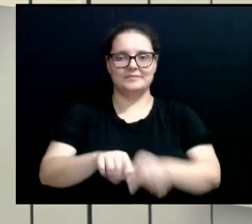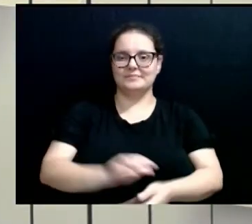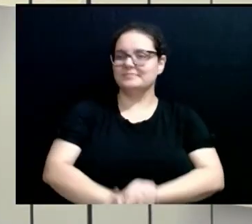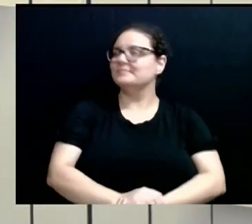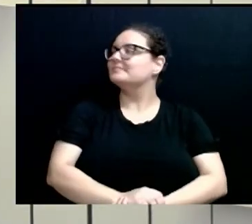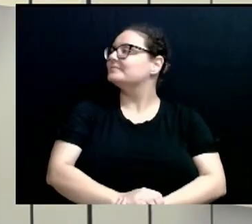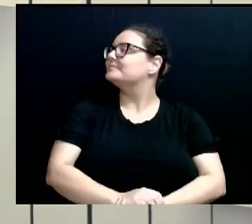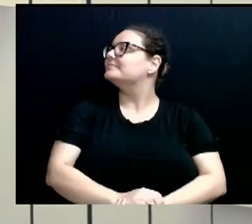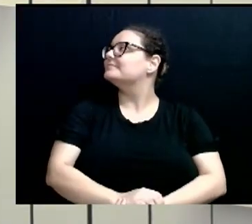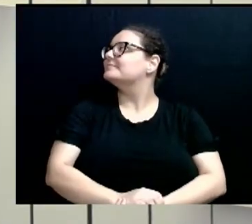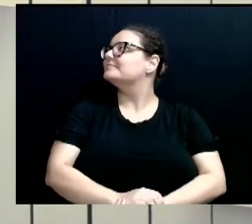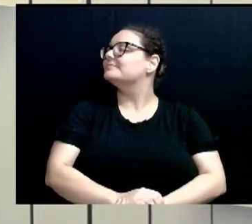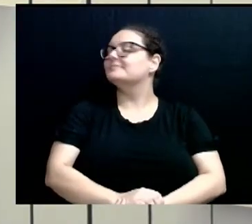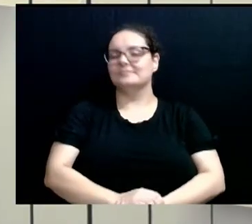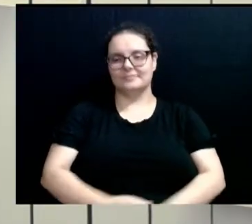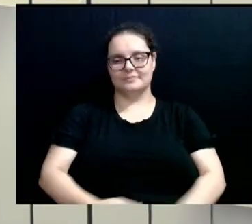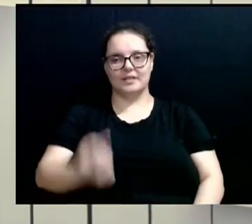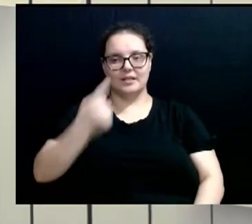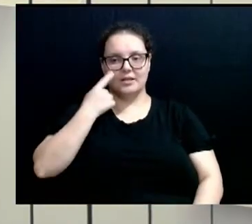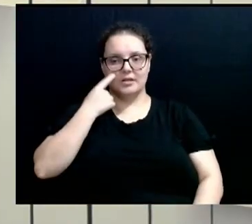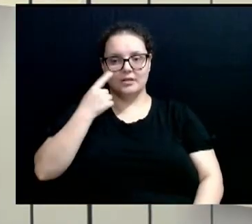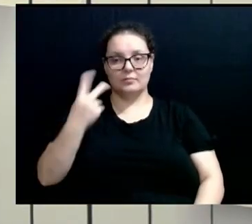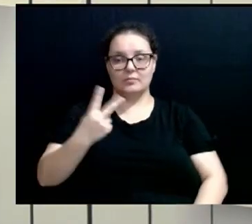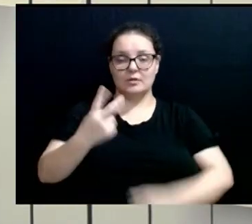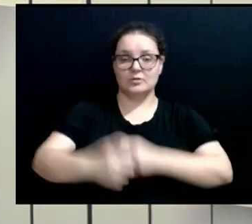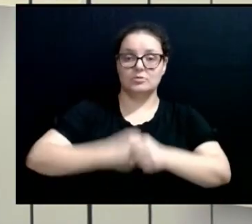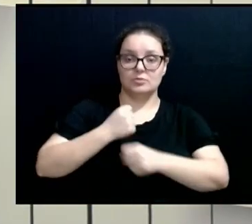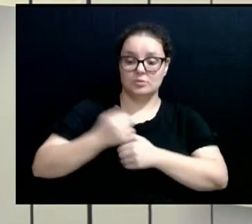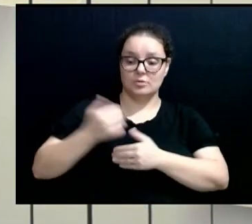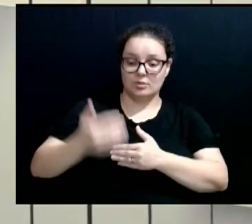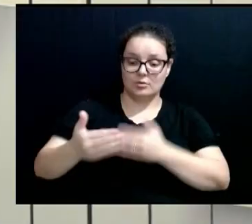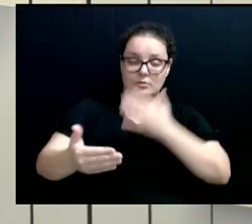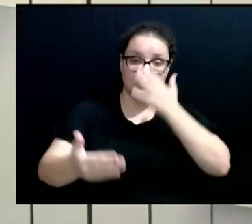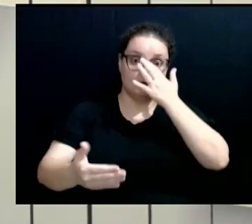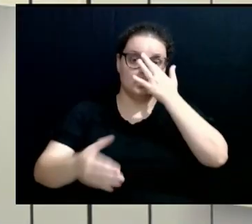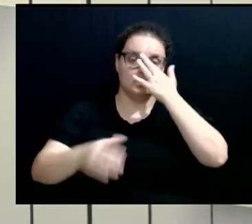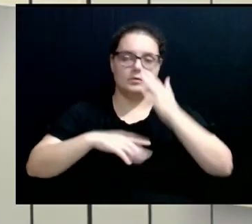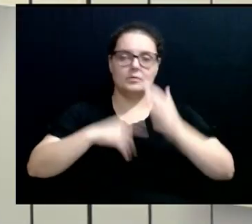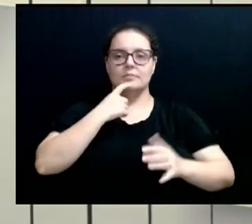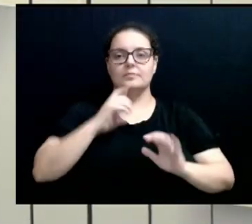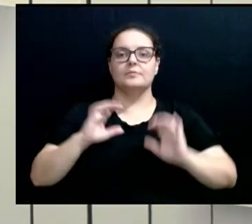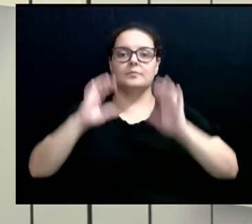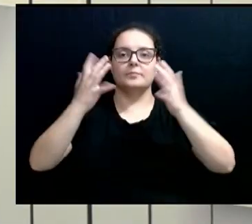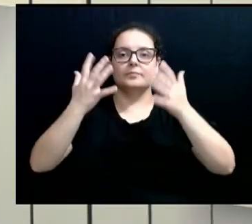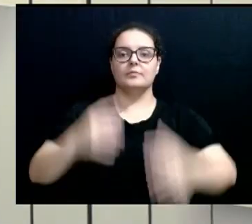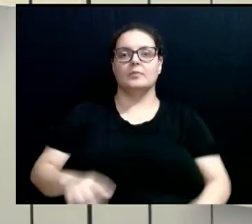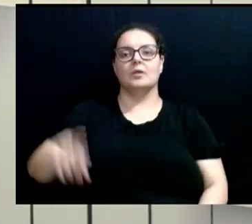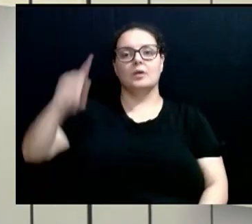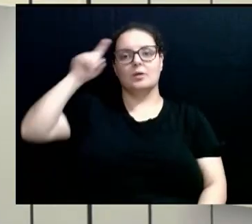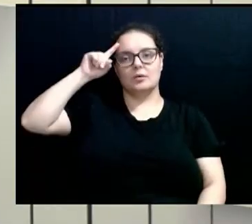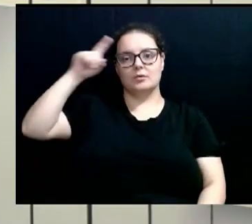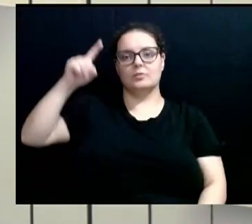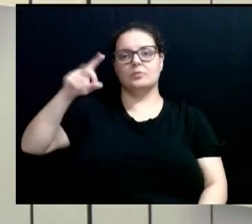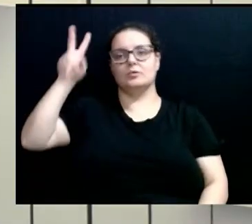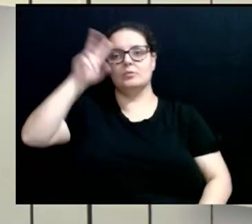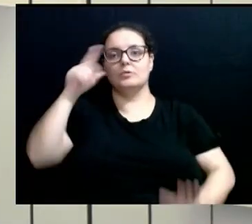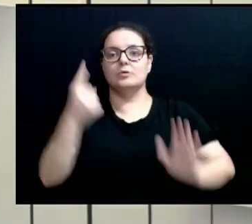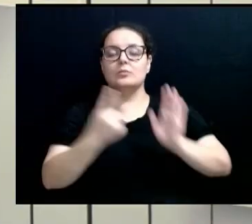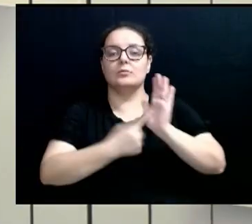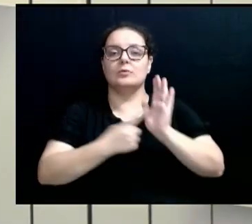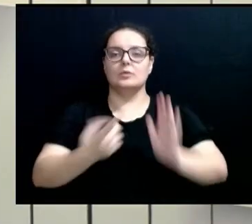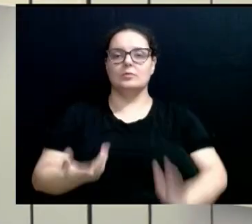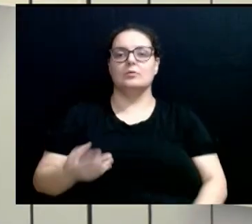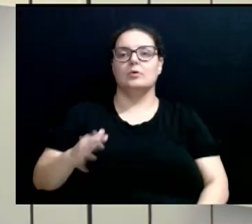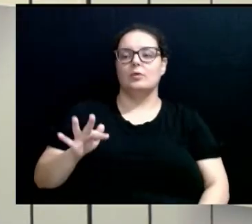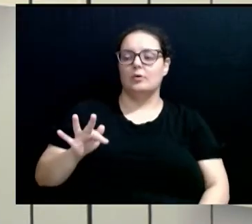E olha só, pelo segundo ano consecutivo, Campinas celebra o Dia do Patrimônio Cultural Funerário. A